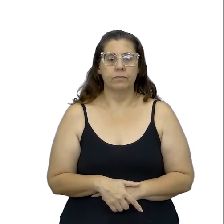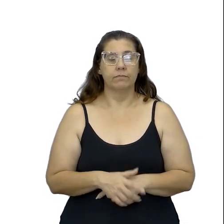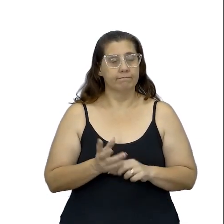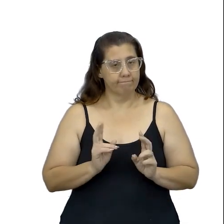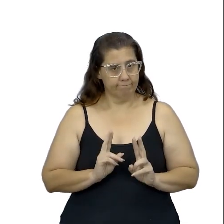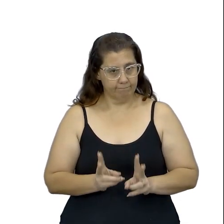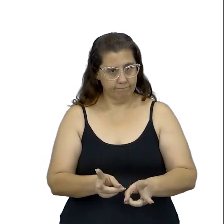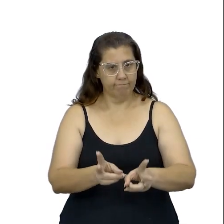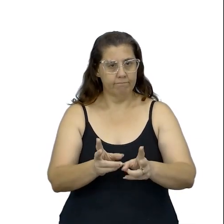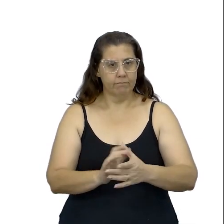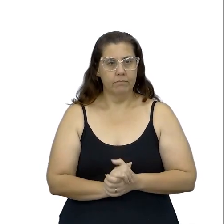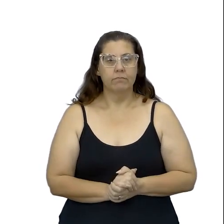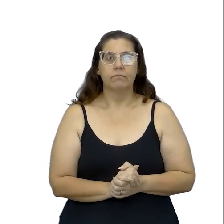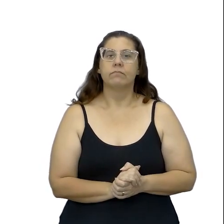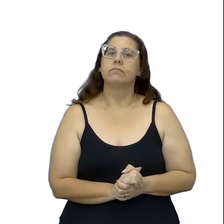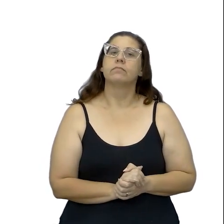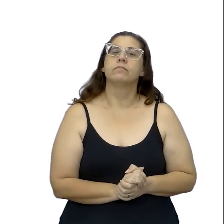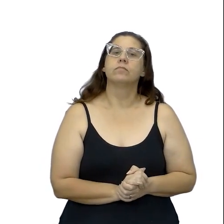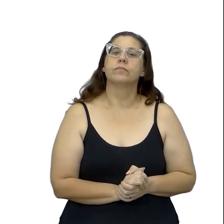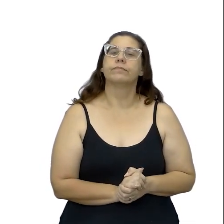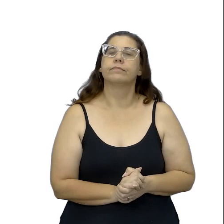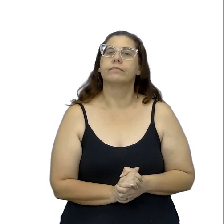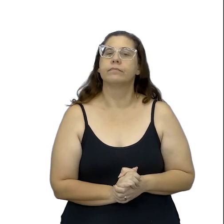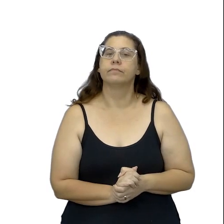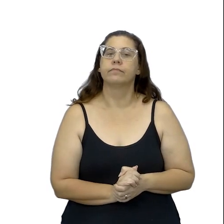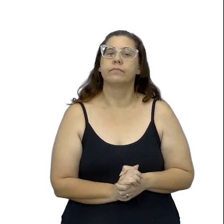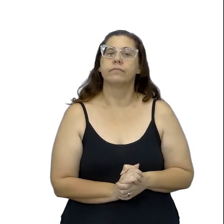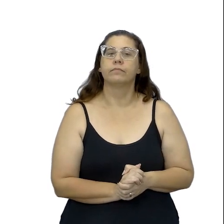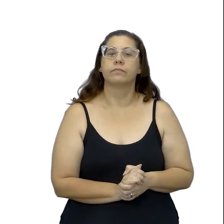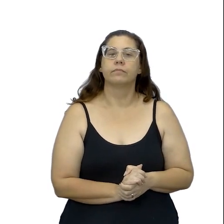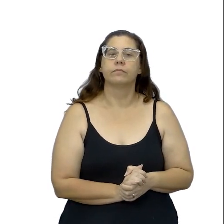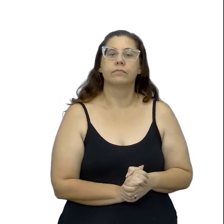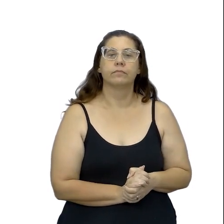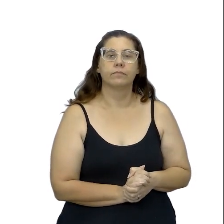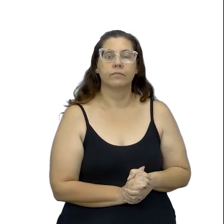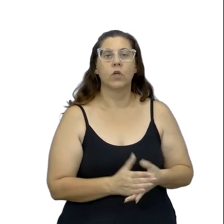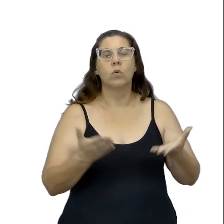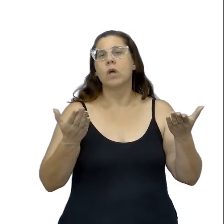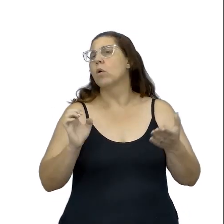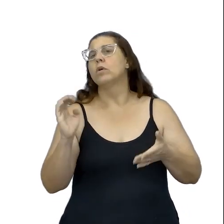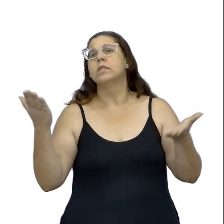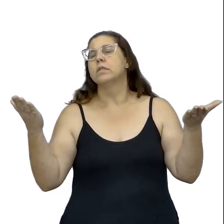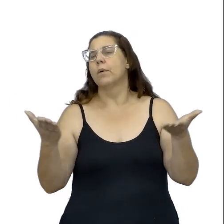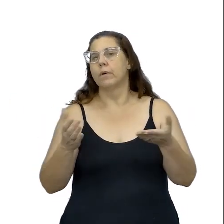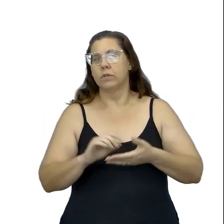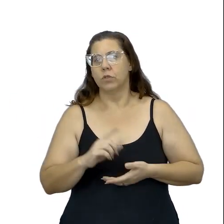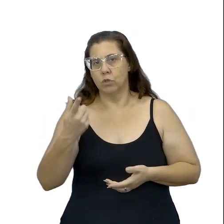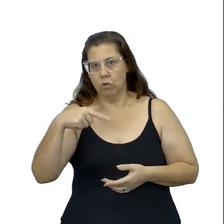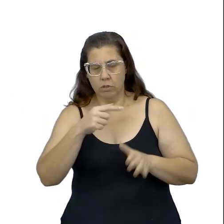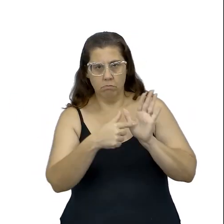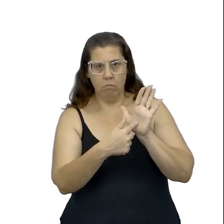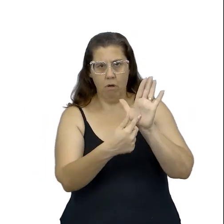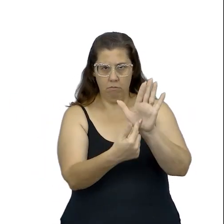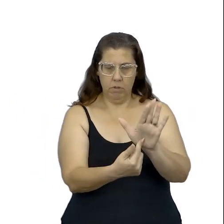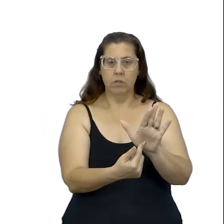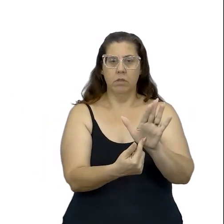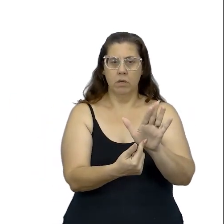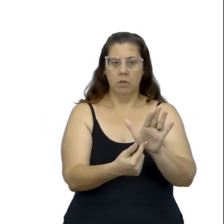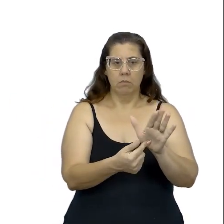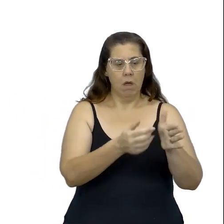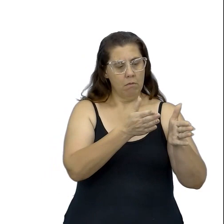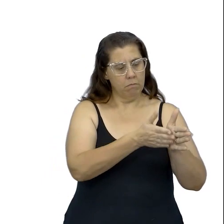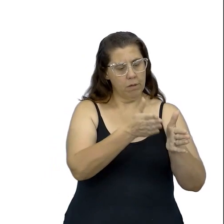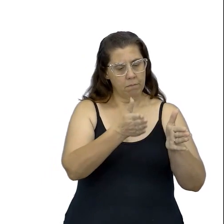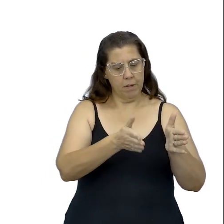continuando, então, sistematizando, né, a formação de hoje. Então, nós apresentamos a sequência